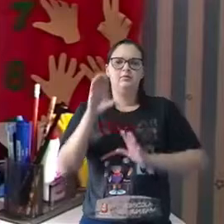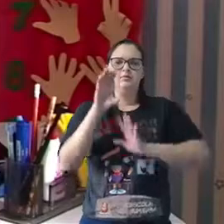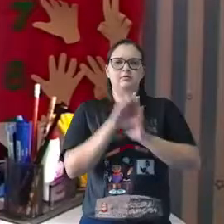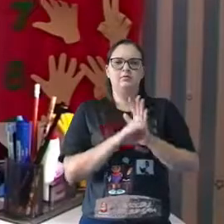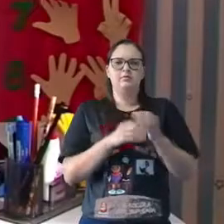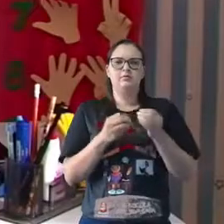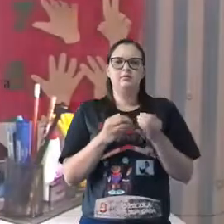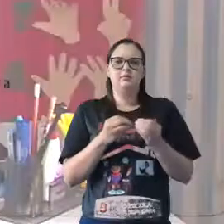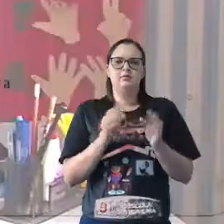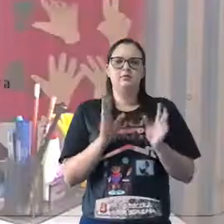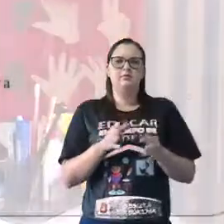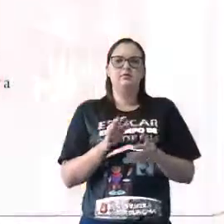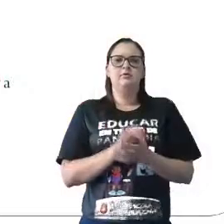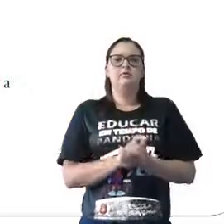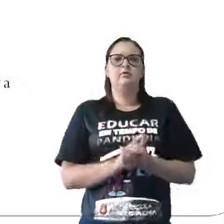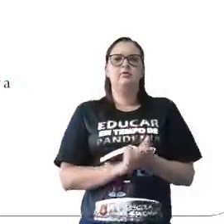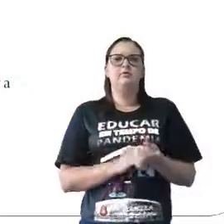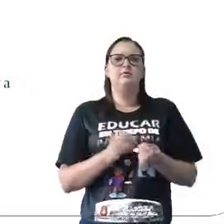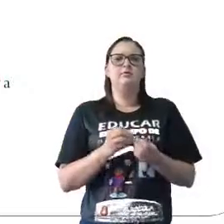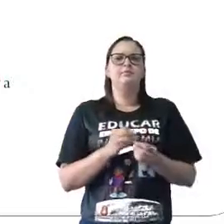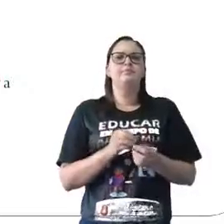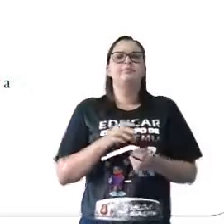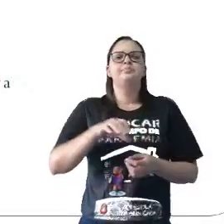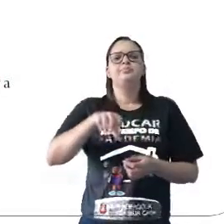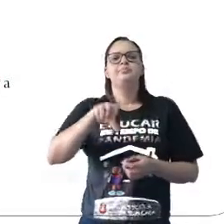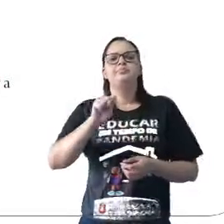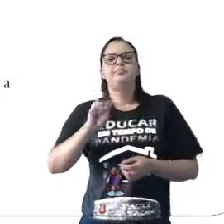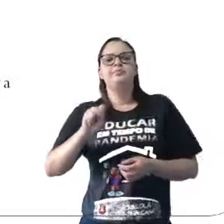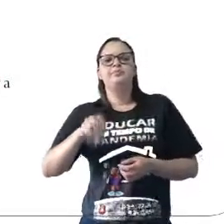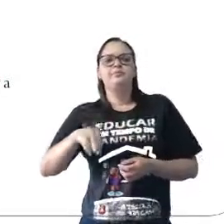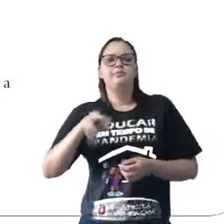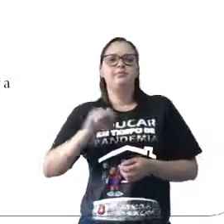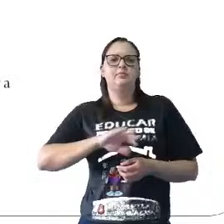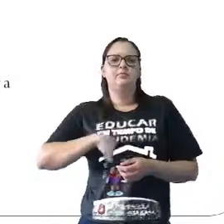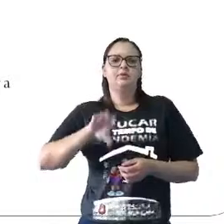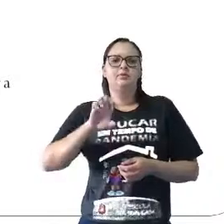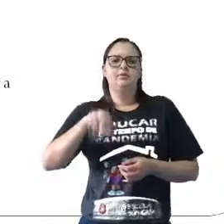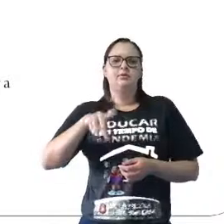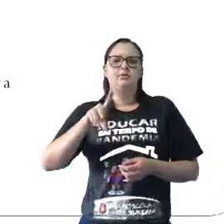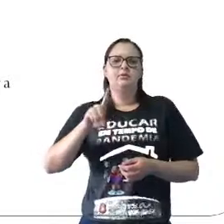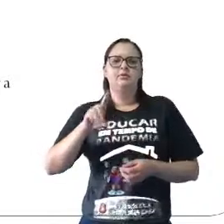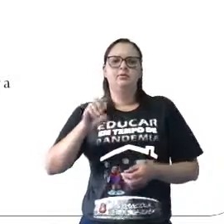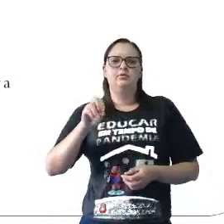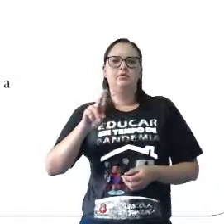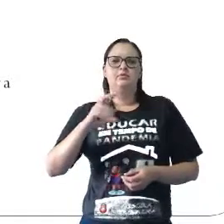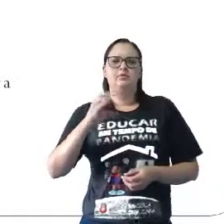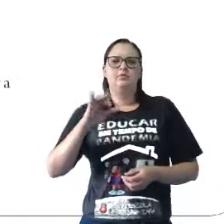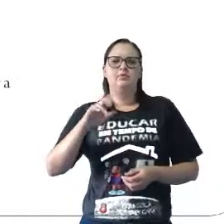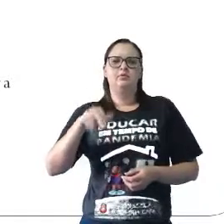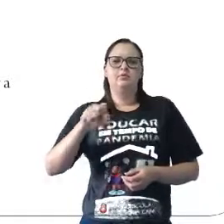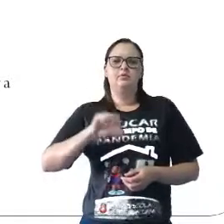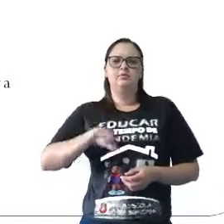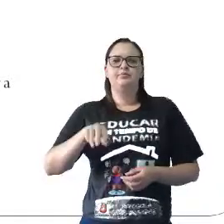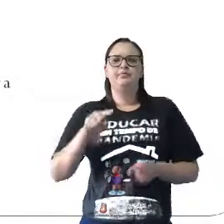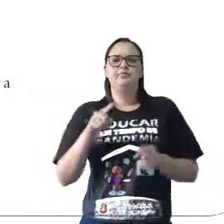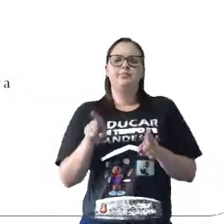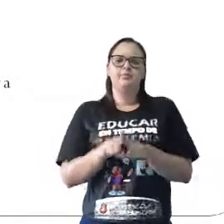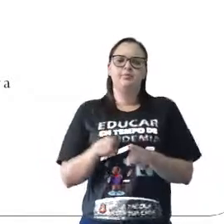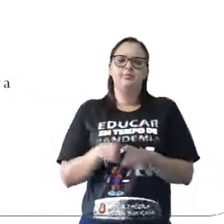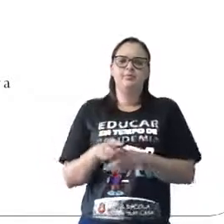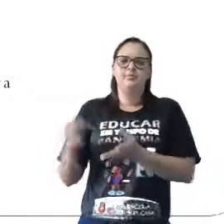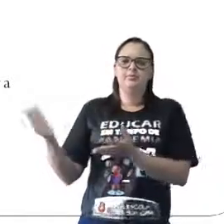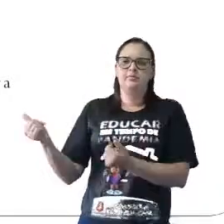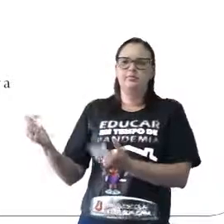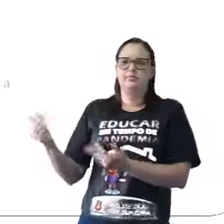Sistema Endócrino e a Adolescência. Aula passada eu trabalhei com vocês sobre reprodução humana, né? Só